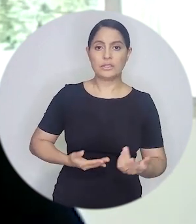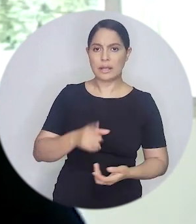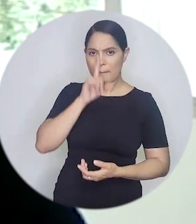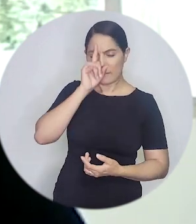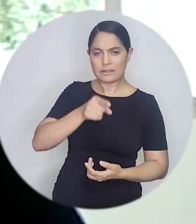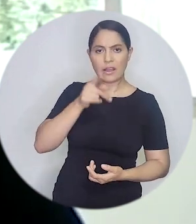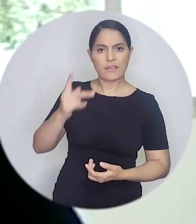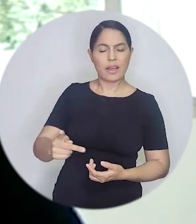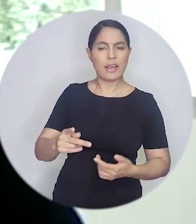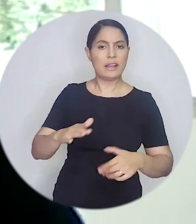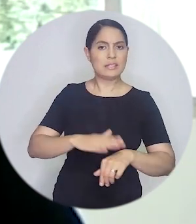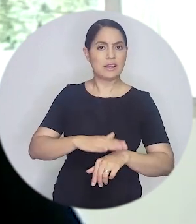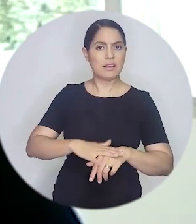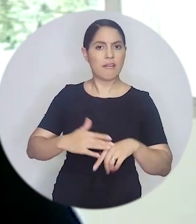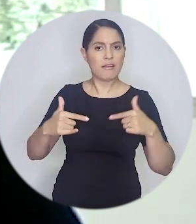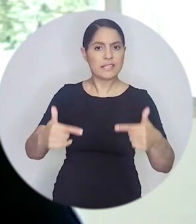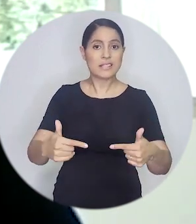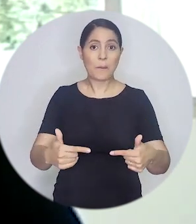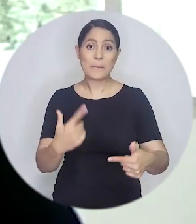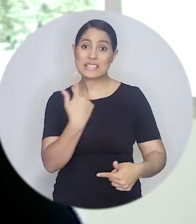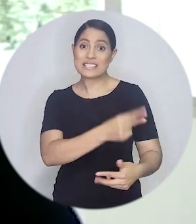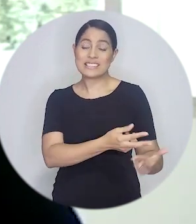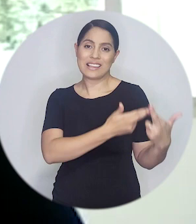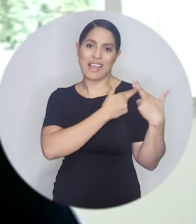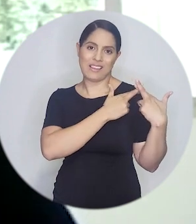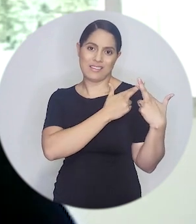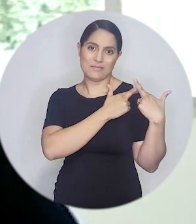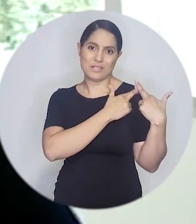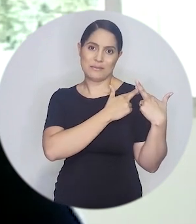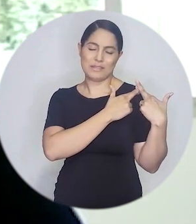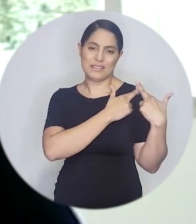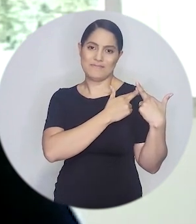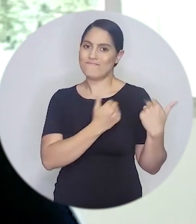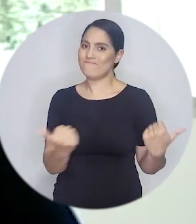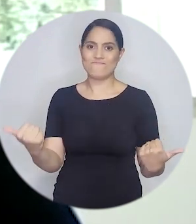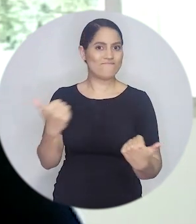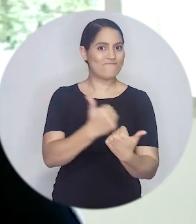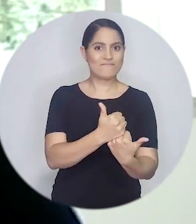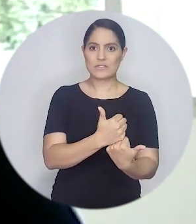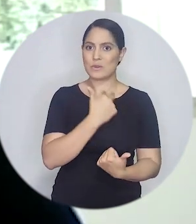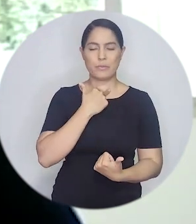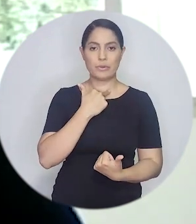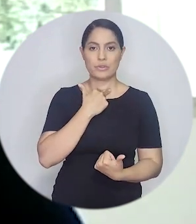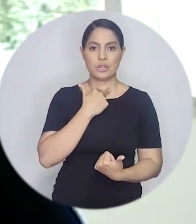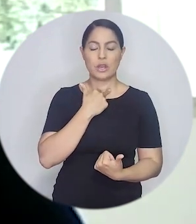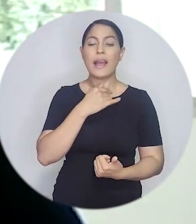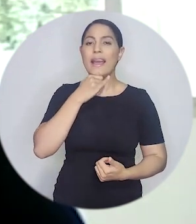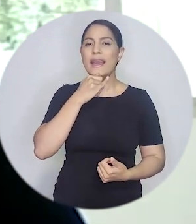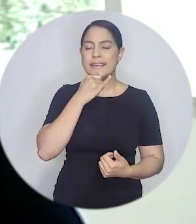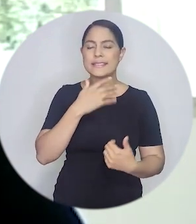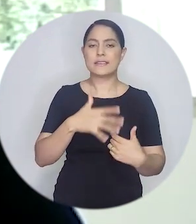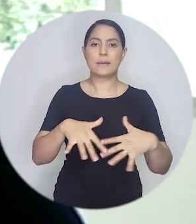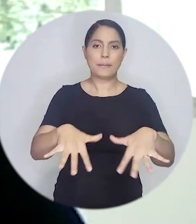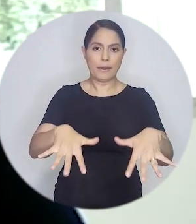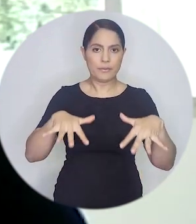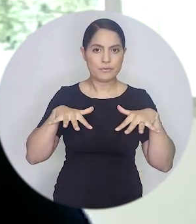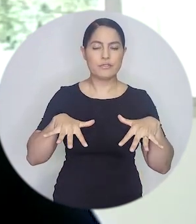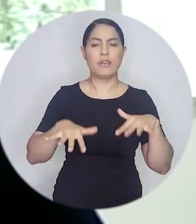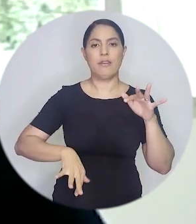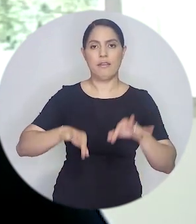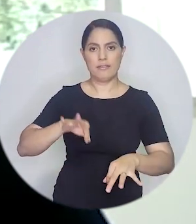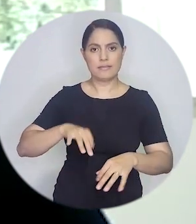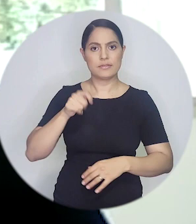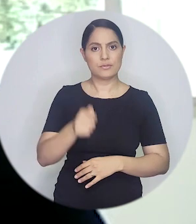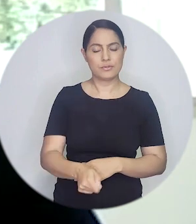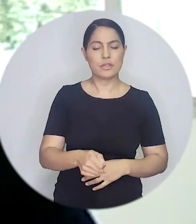a realização de atos que ela deveria presidir e realizar, como, por